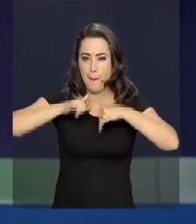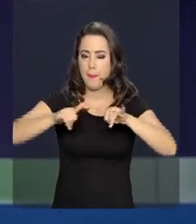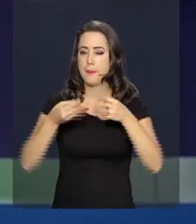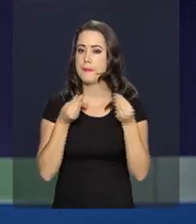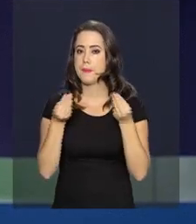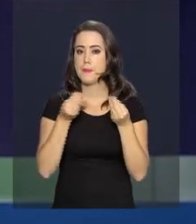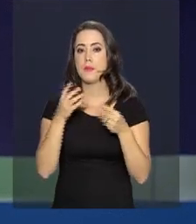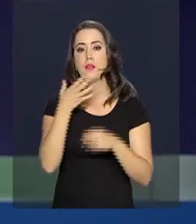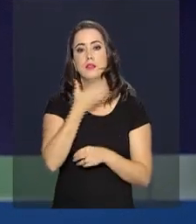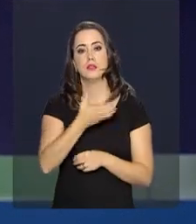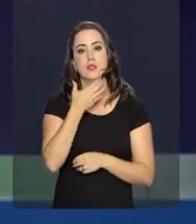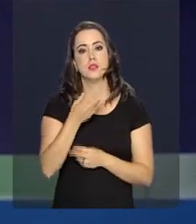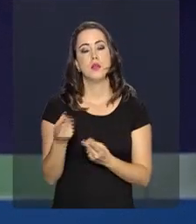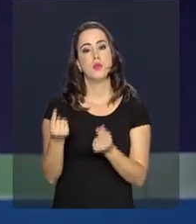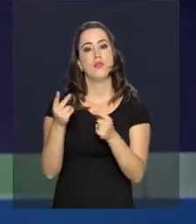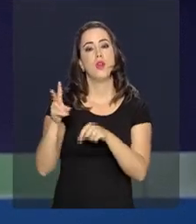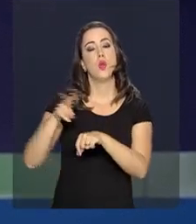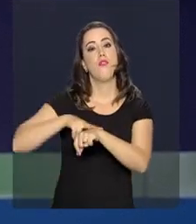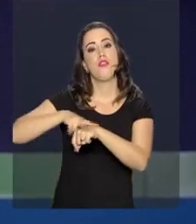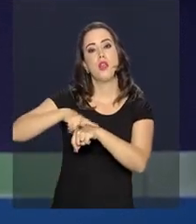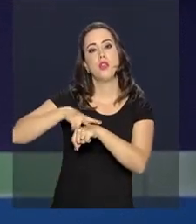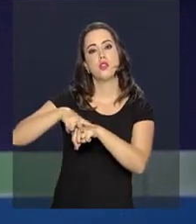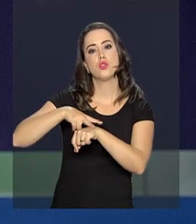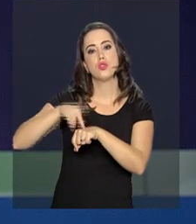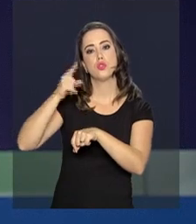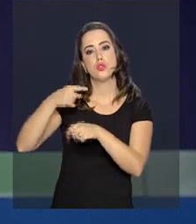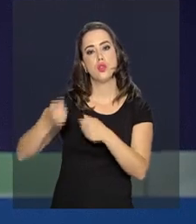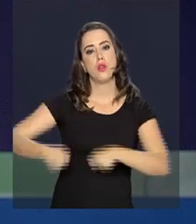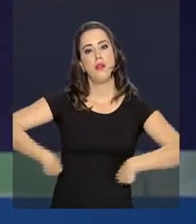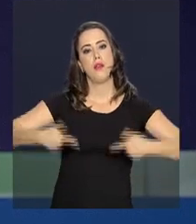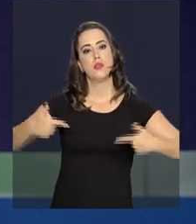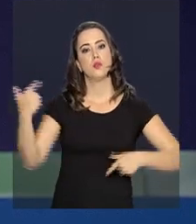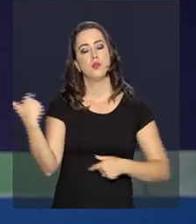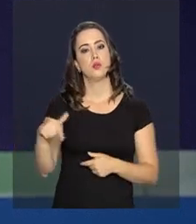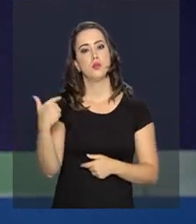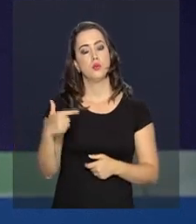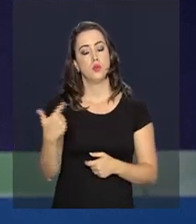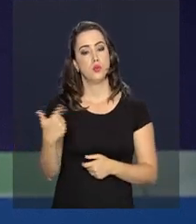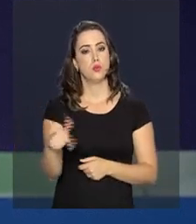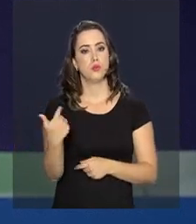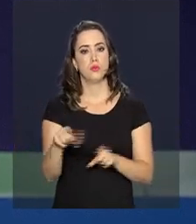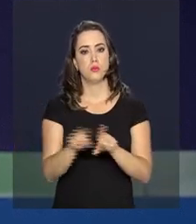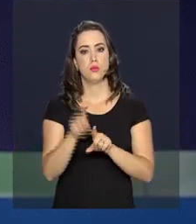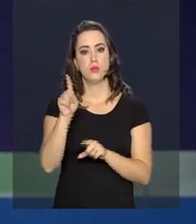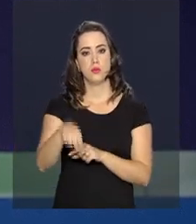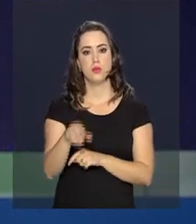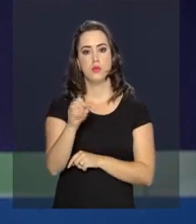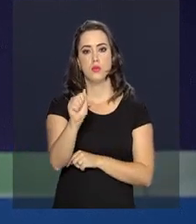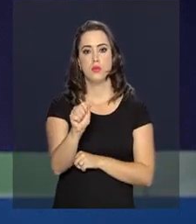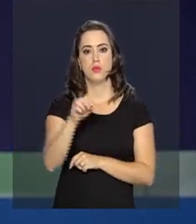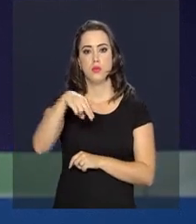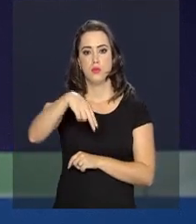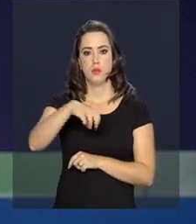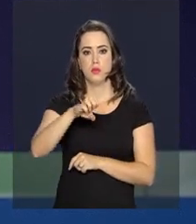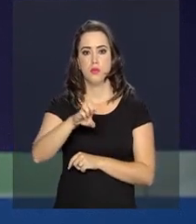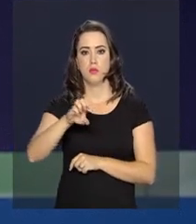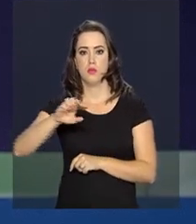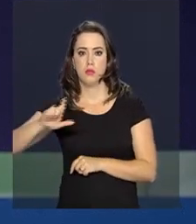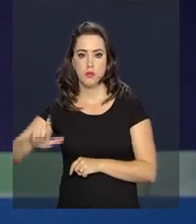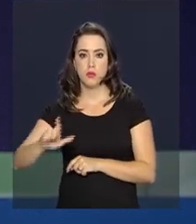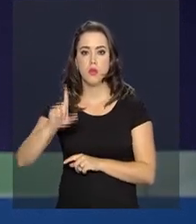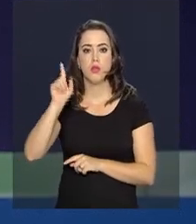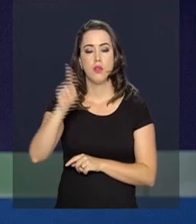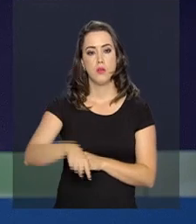bandeira tarifária será verde, ou seja, sem custo extra para os consumidores. Segundo a Agência Nacional de Energia Elétrica,